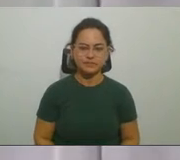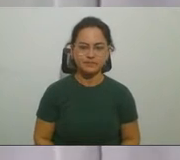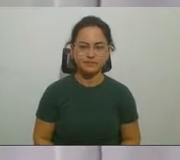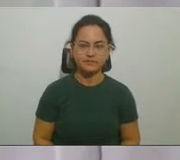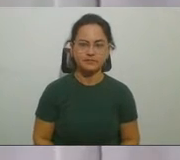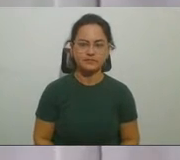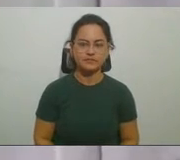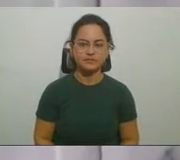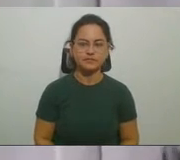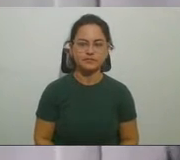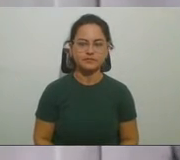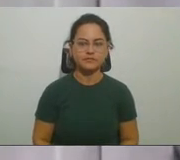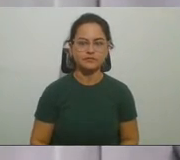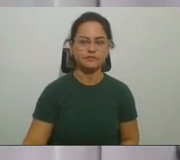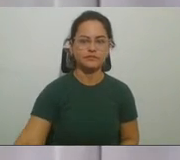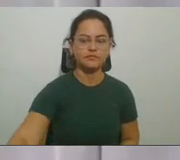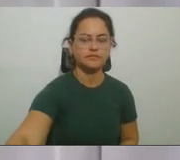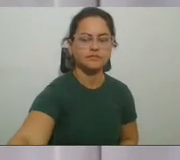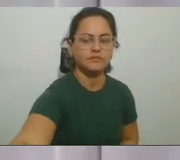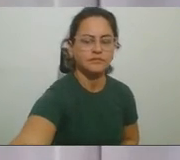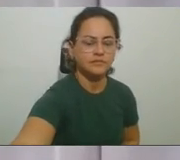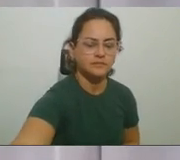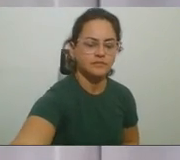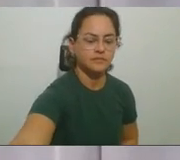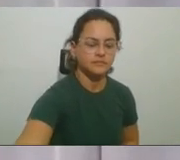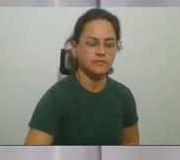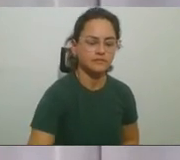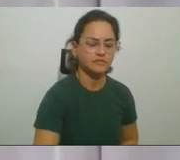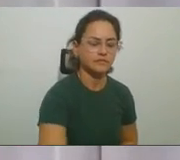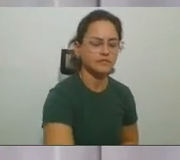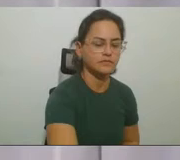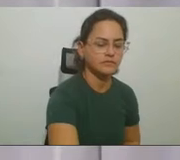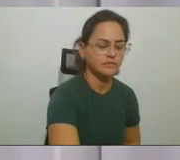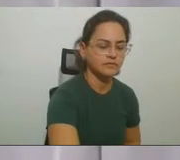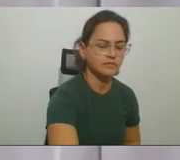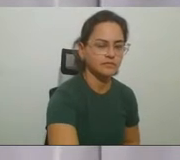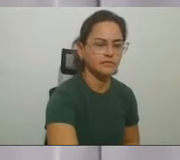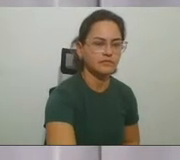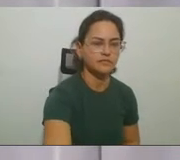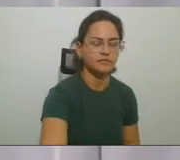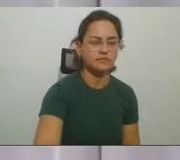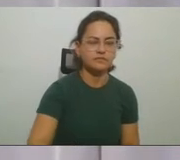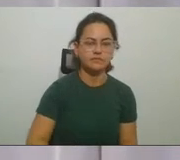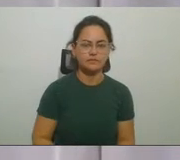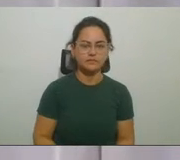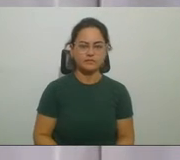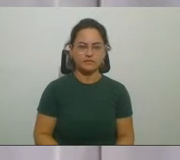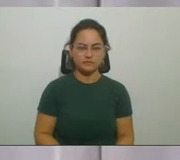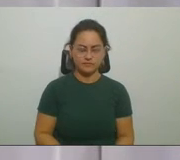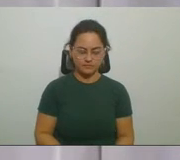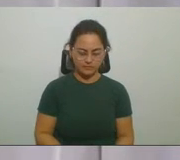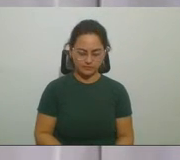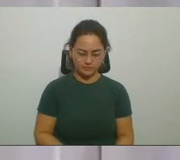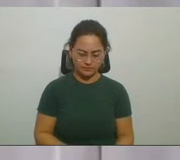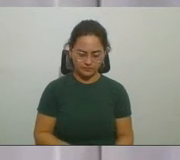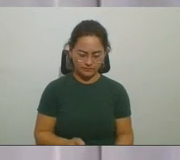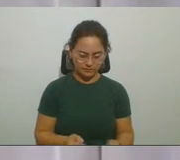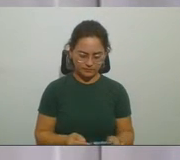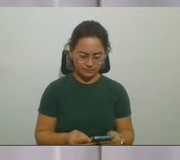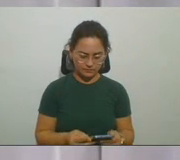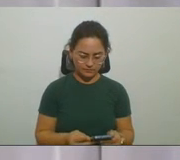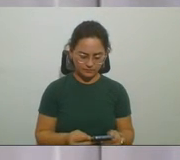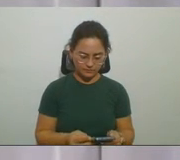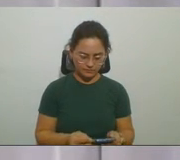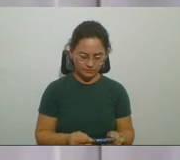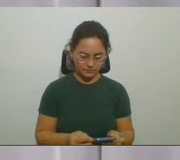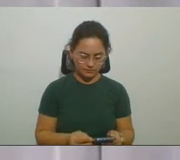antes do que nada, muito, muito obrigada à acolhida tão carinhosa, pela acolhida tão